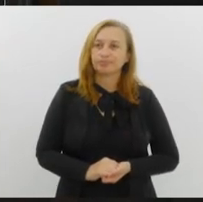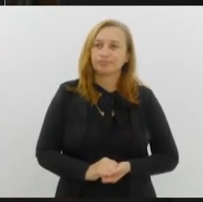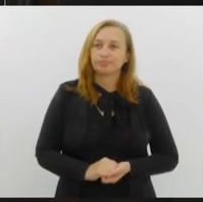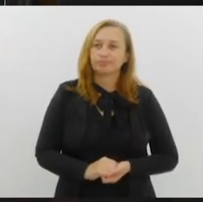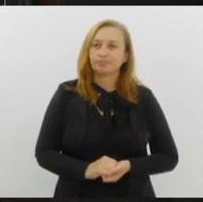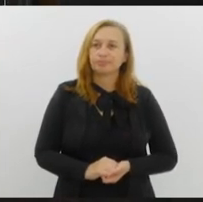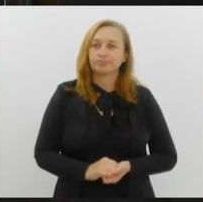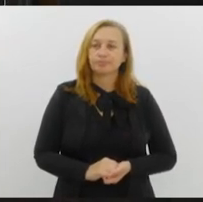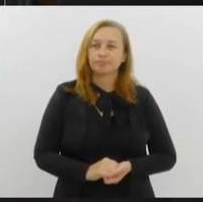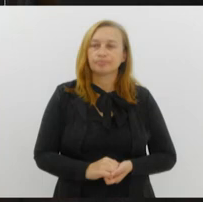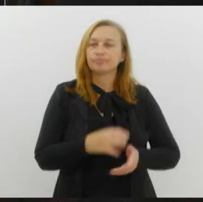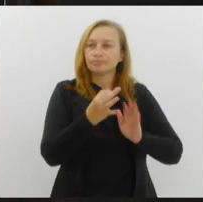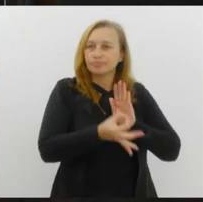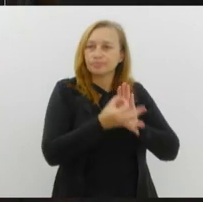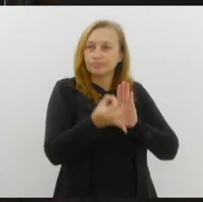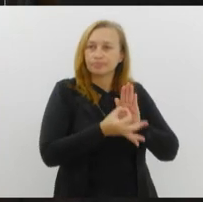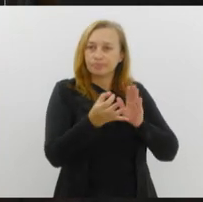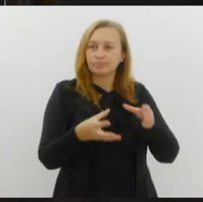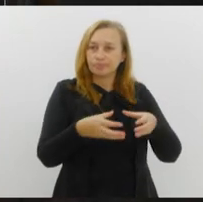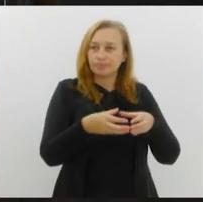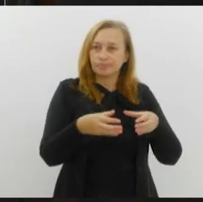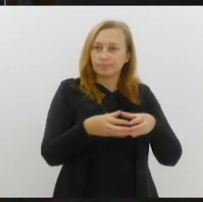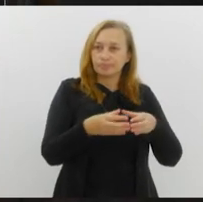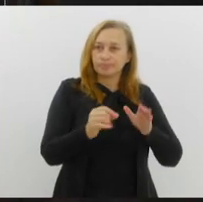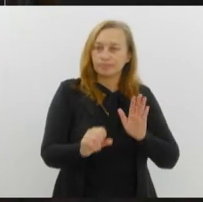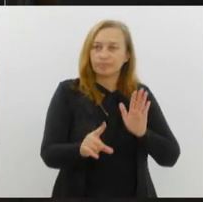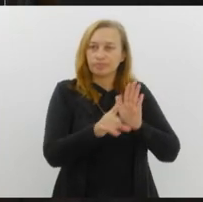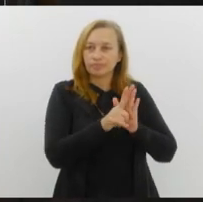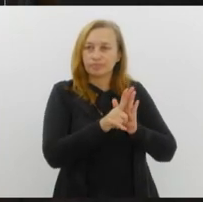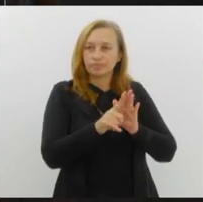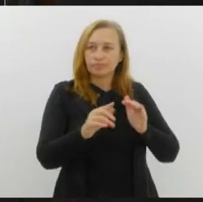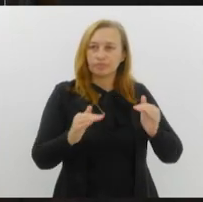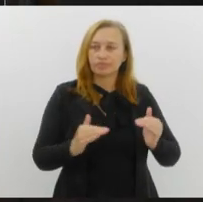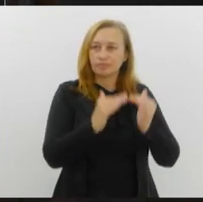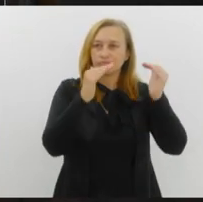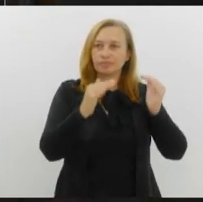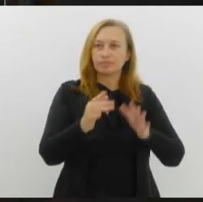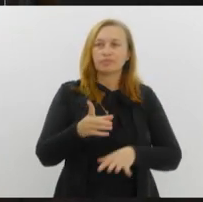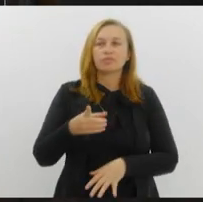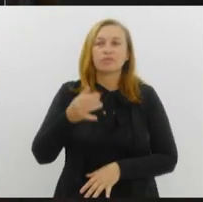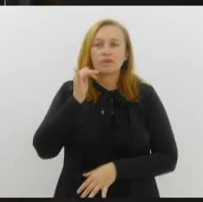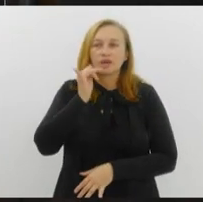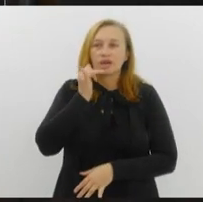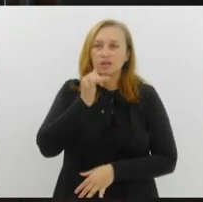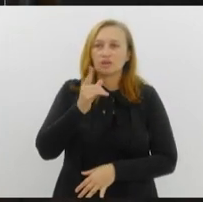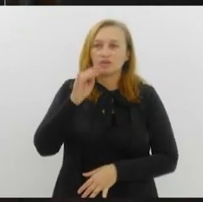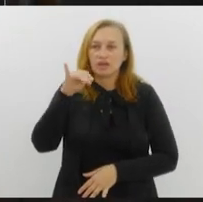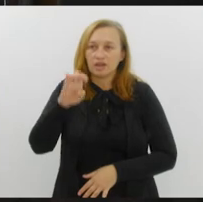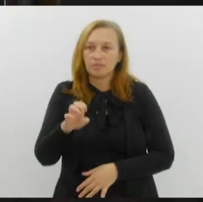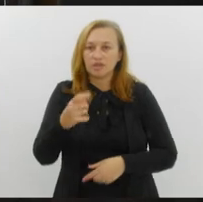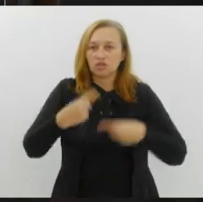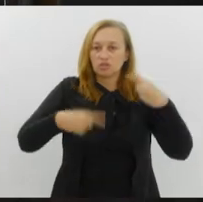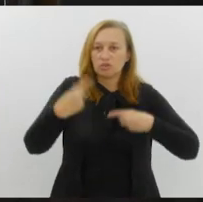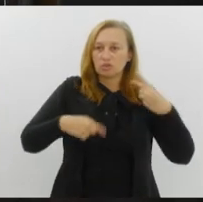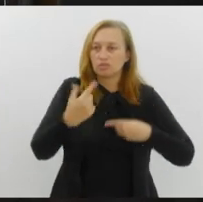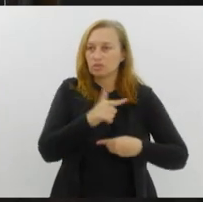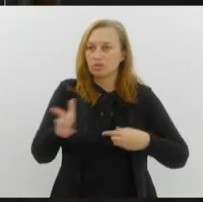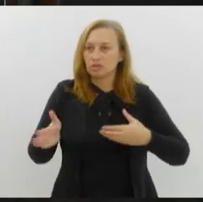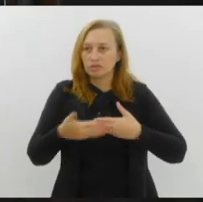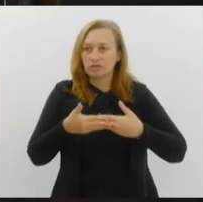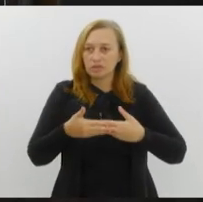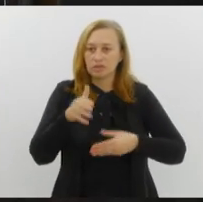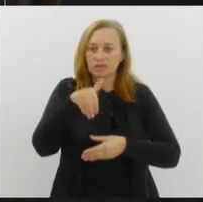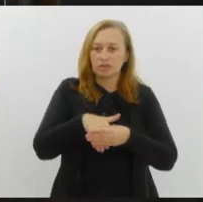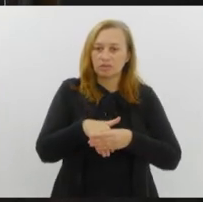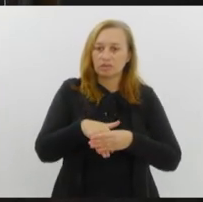Pareceres da comissão de indicação legislativa, favorável. Relator, deputado Felipe Soares. Em discussão, não havendo quem queira discutir, encerrada a discussão.